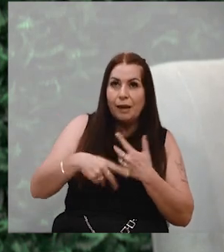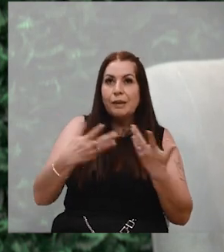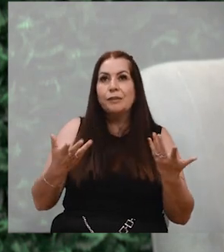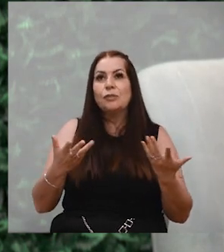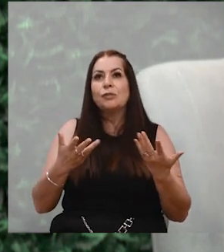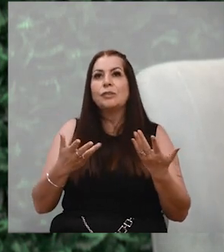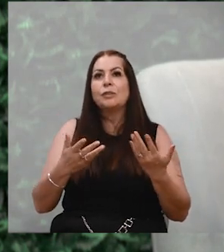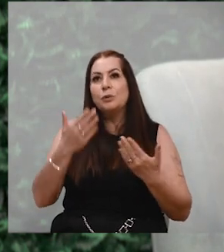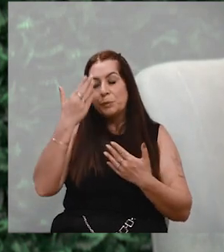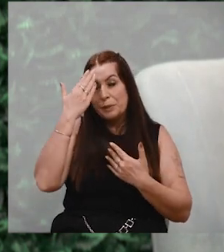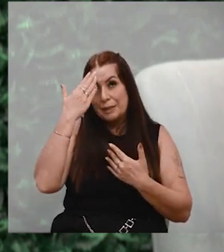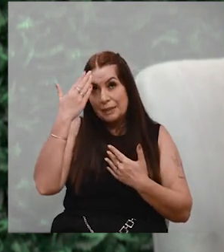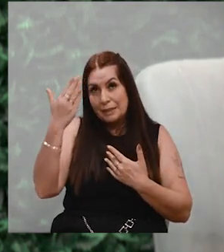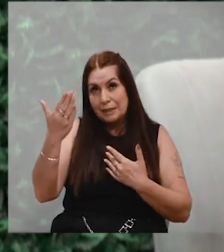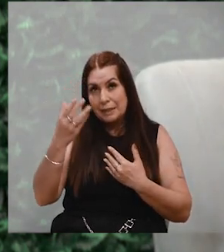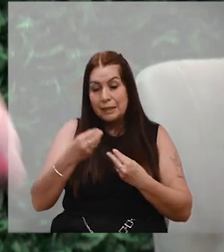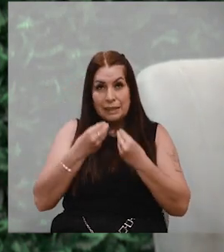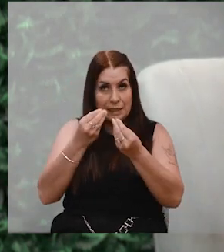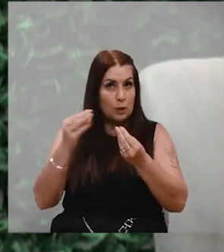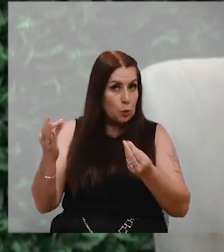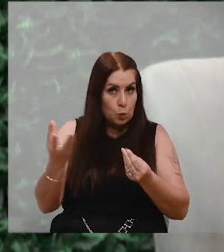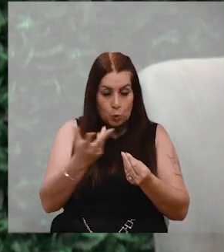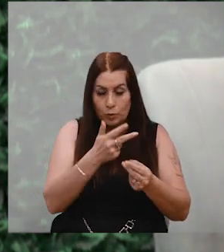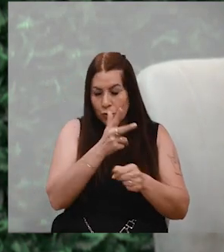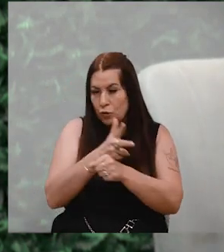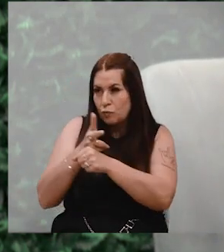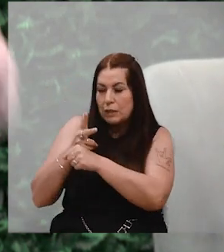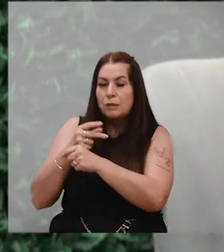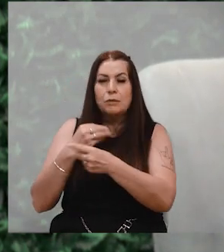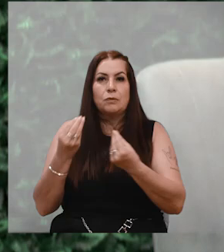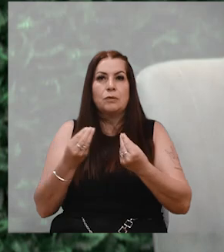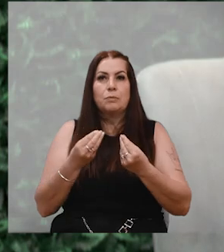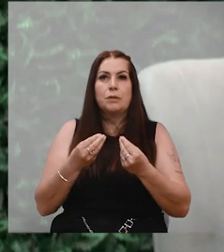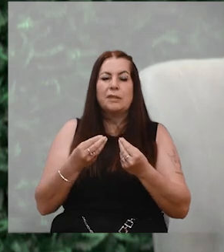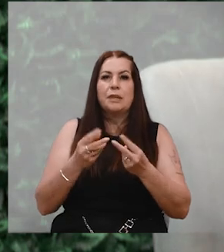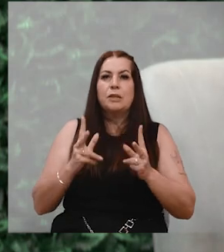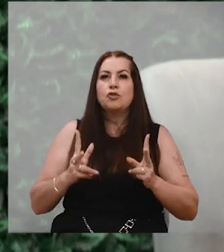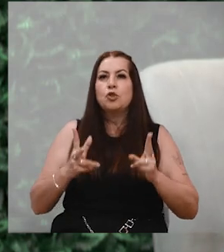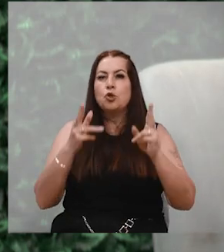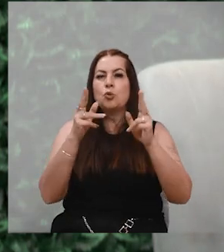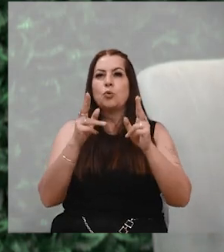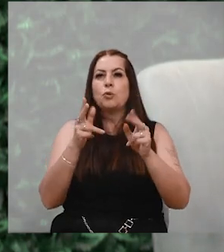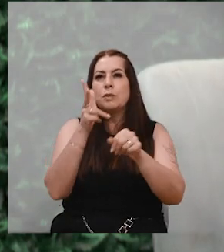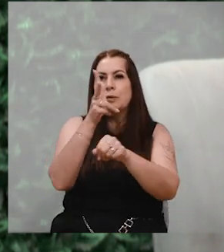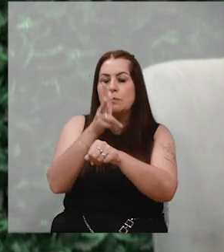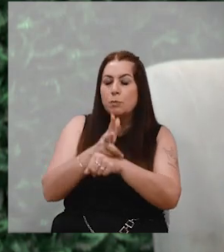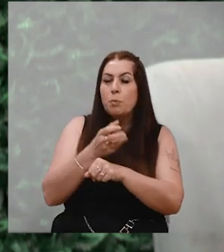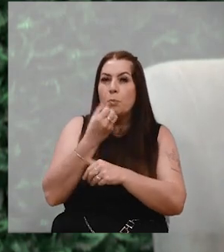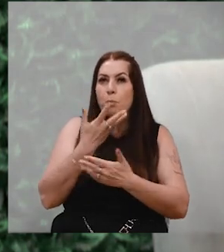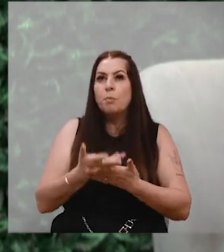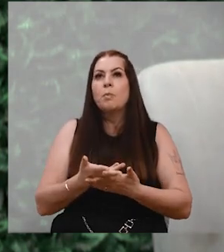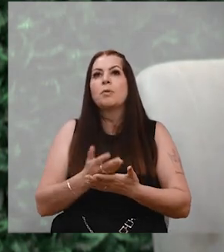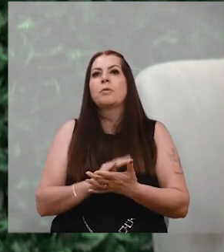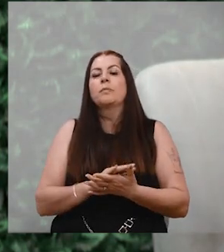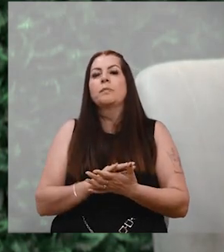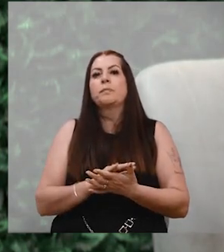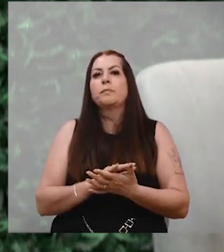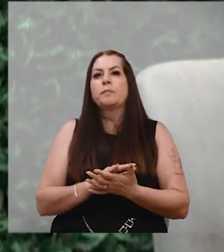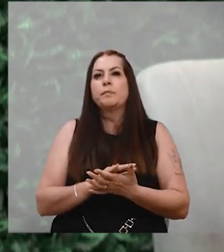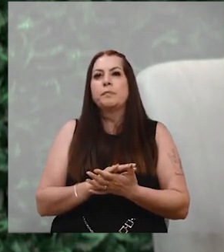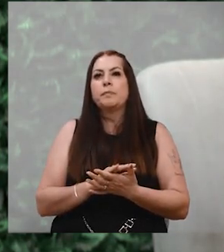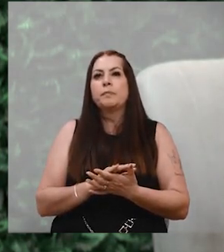de baixo. Então, o agradecimento... Se a gente entregou tudo que entregou, é porque a gente tem editores muito bons, cinegrafistas muito